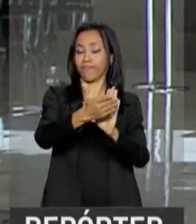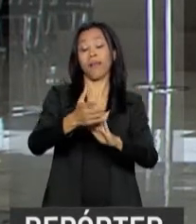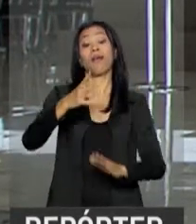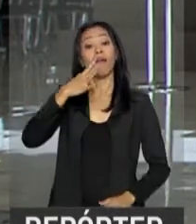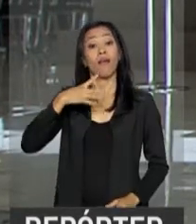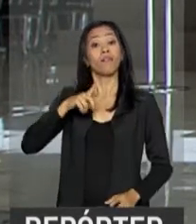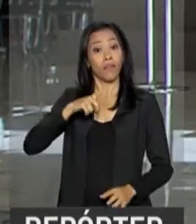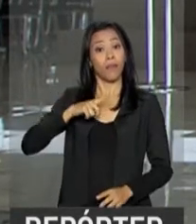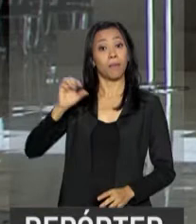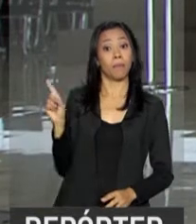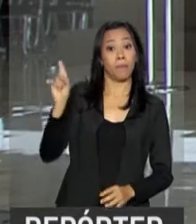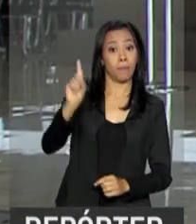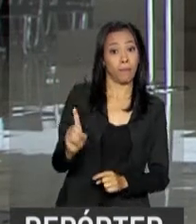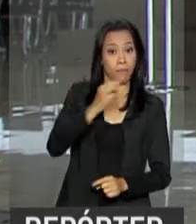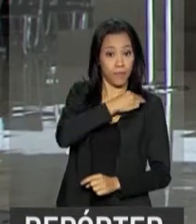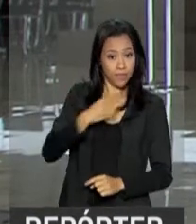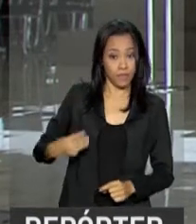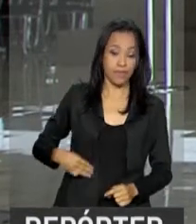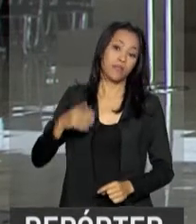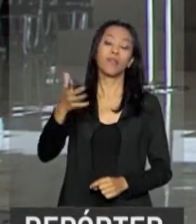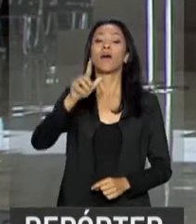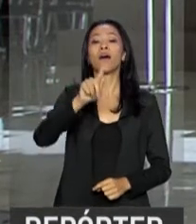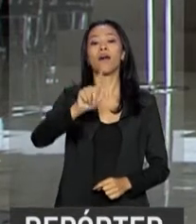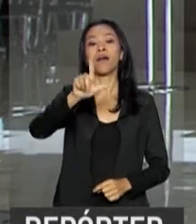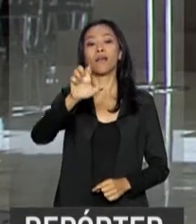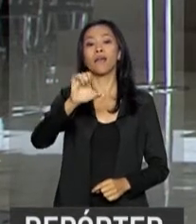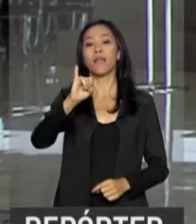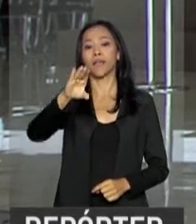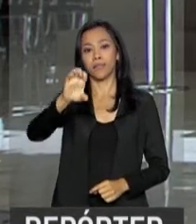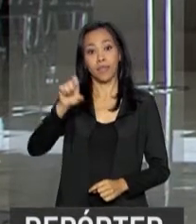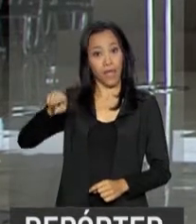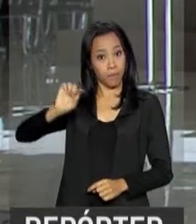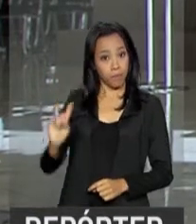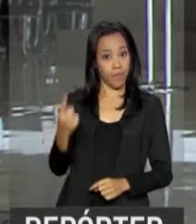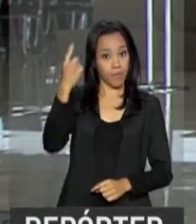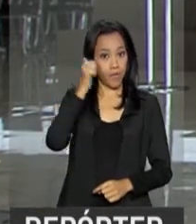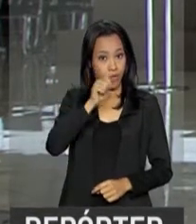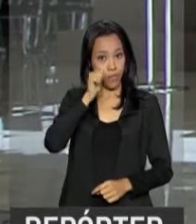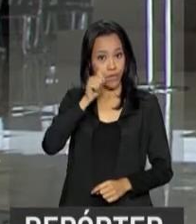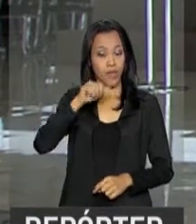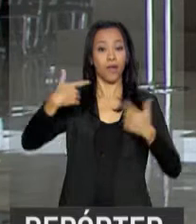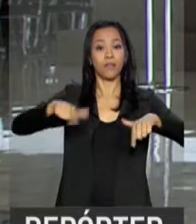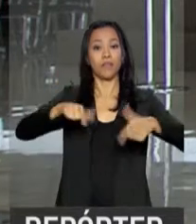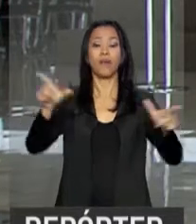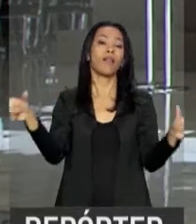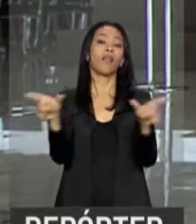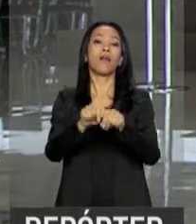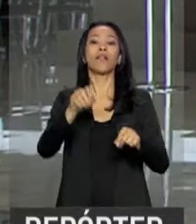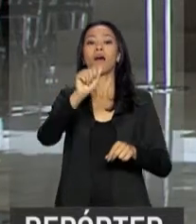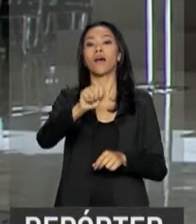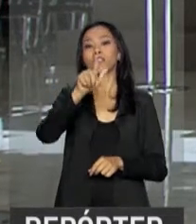da ministra greice mendonça que a primeira mulher a presidir a a a presidir à advocacia geral da